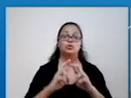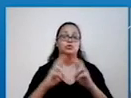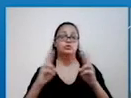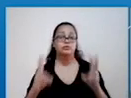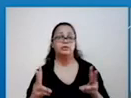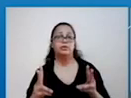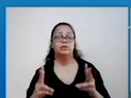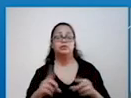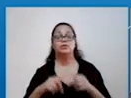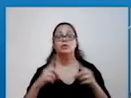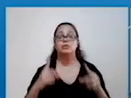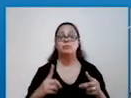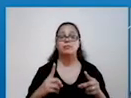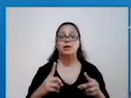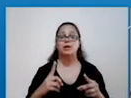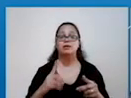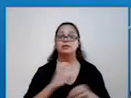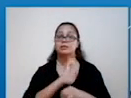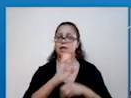mesmo número de elétrons.